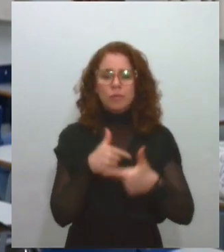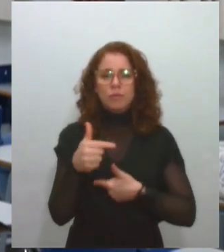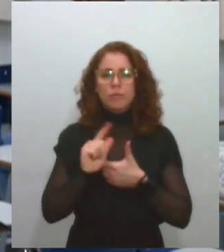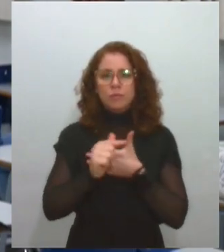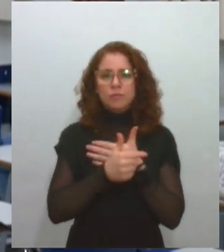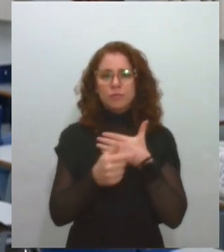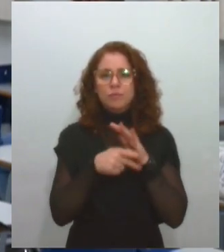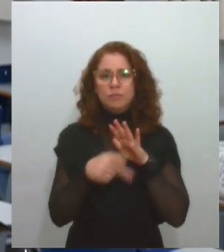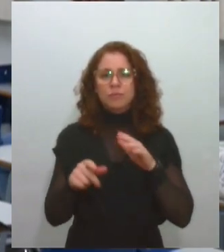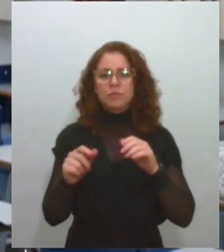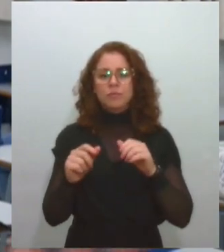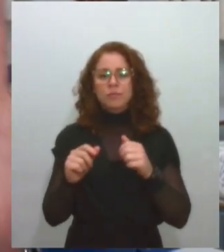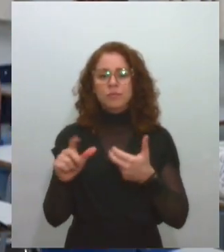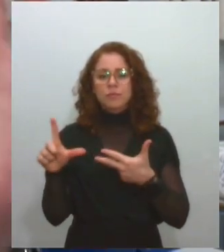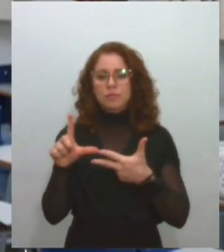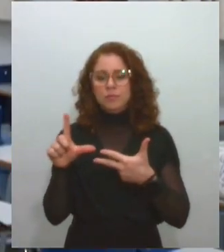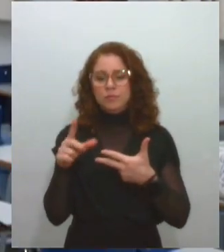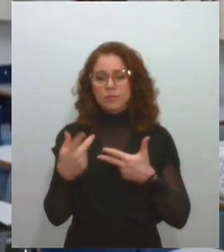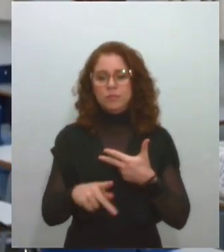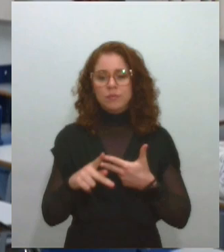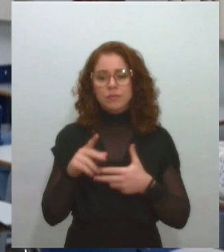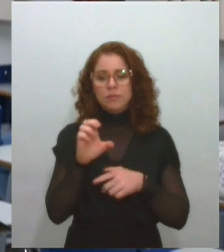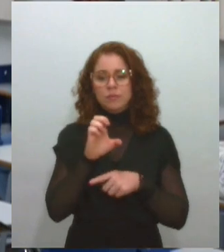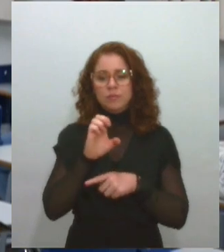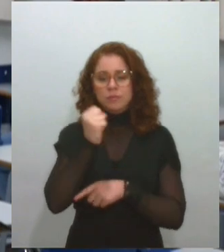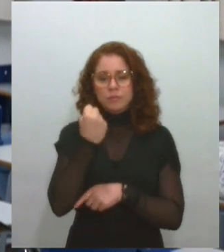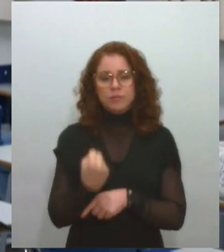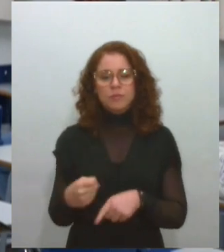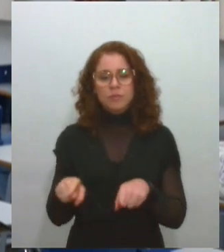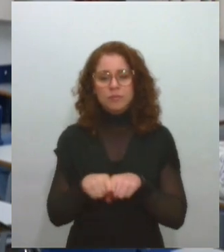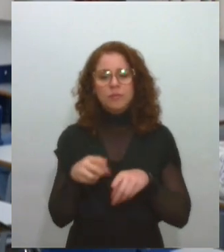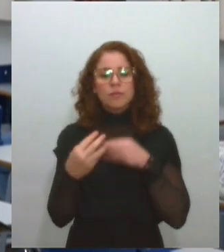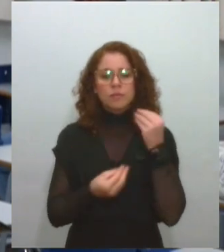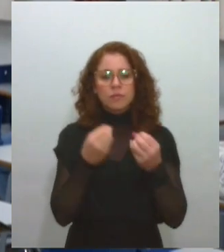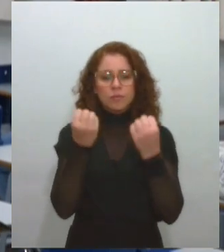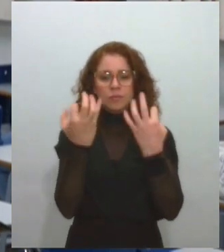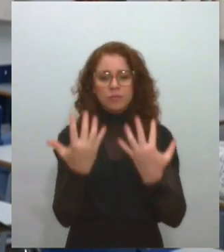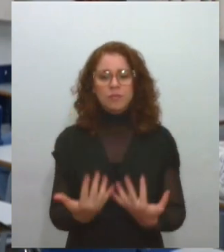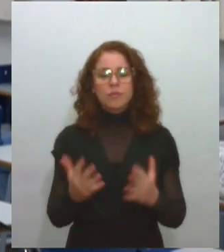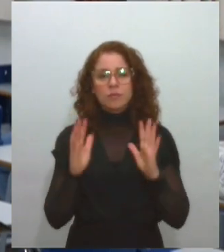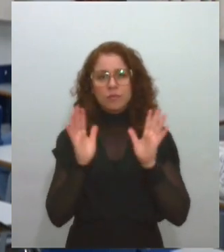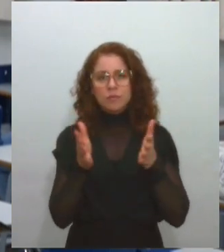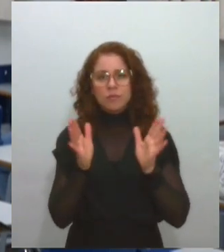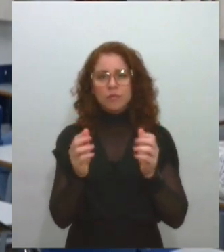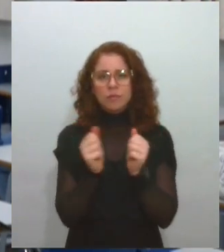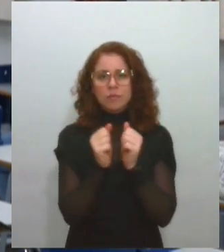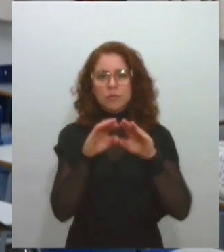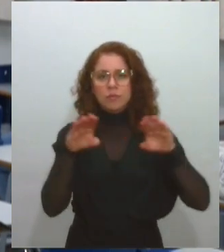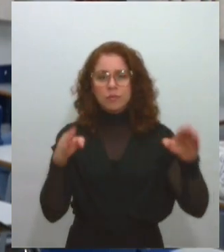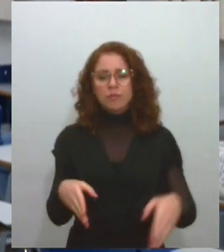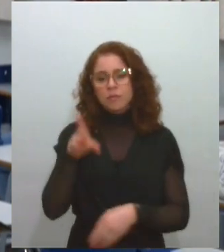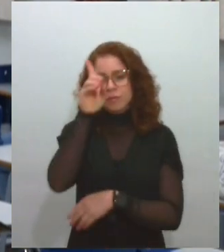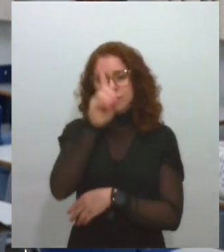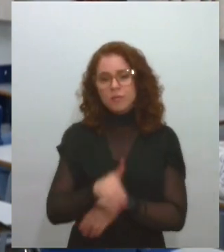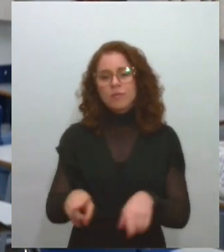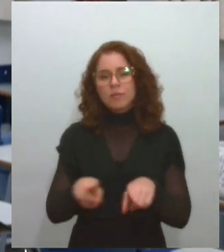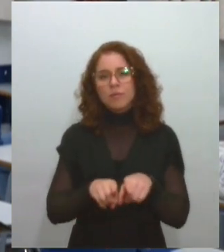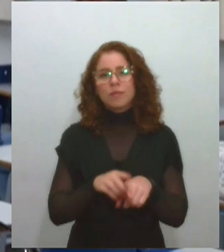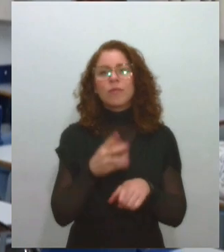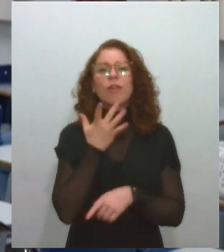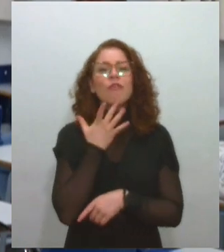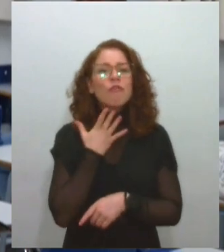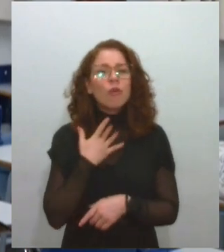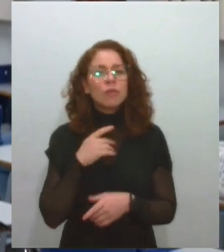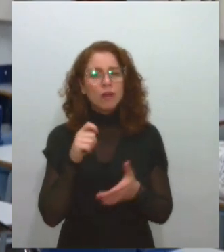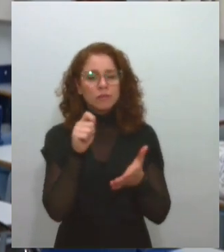Estado. Além disso, tendo em vista a explicação aqui dada pela mesa diretora, me veio até uma vontade de escrever um pouco do artigo, principalmente sobre a questão